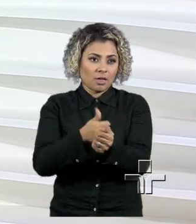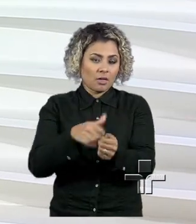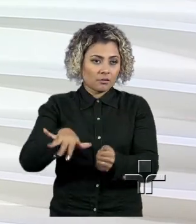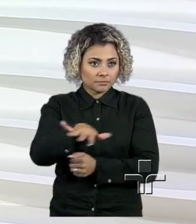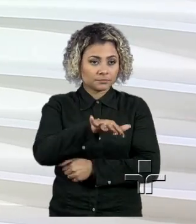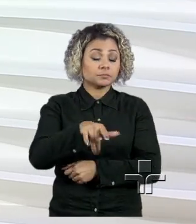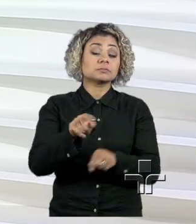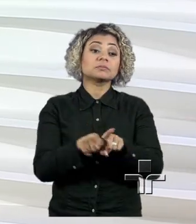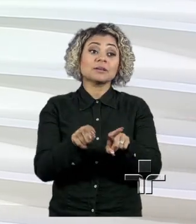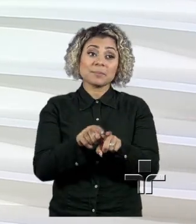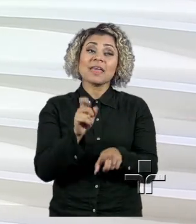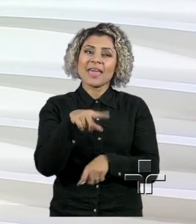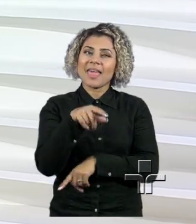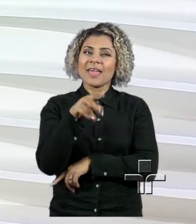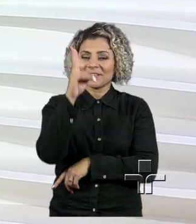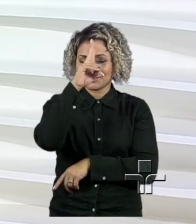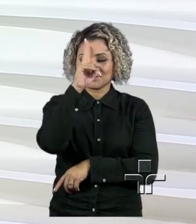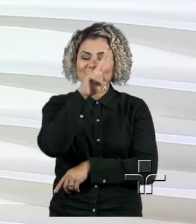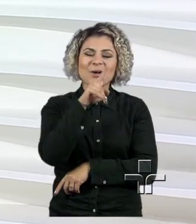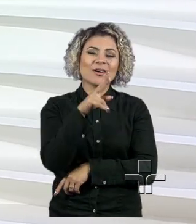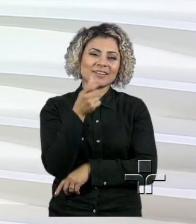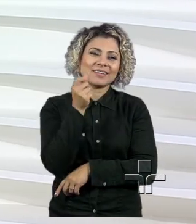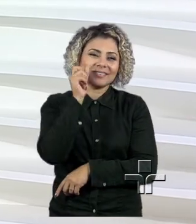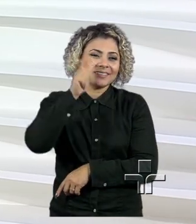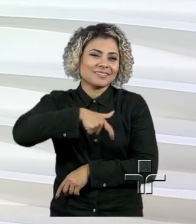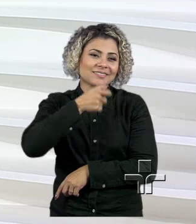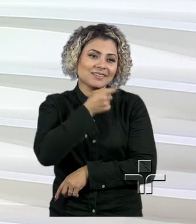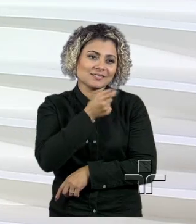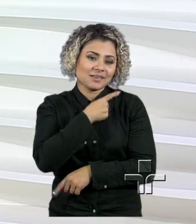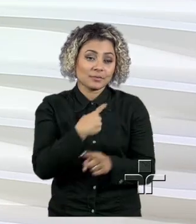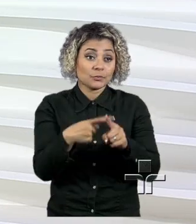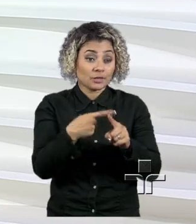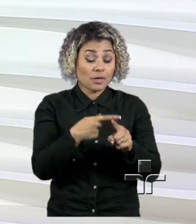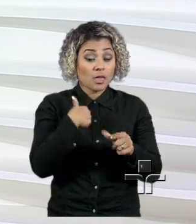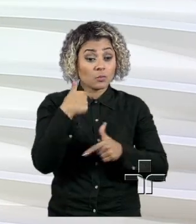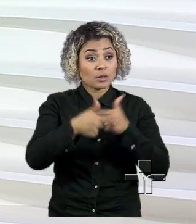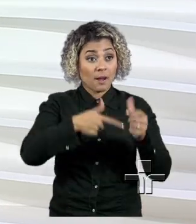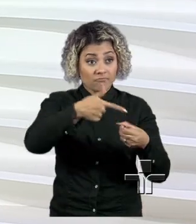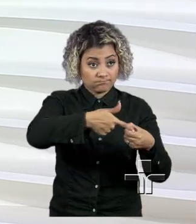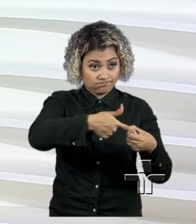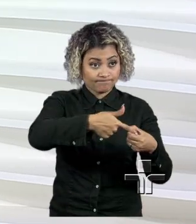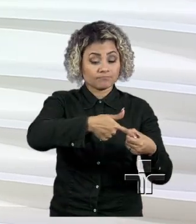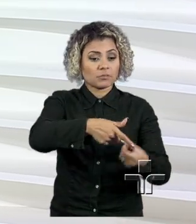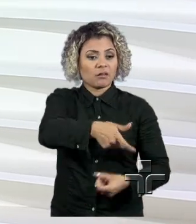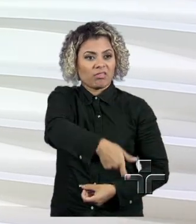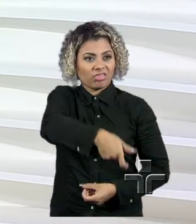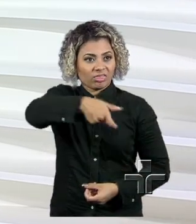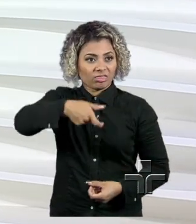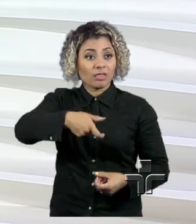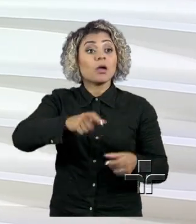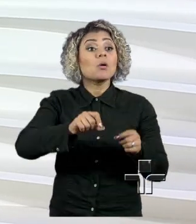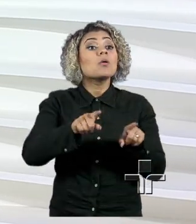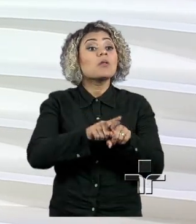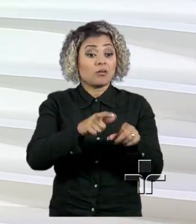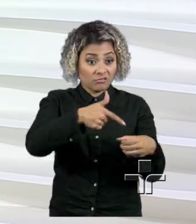isso é uma história muito interessante, porque eu trabalhava no posto enchendo